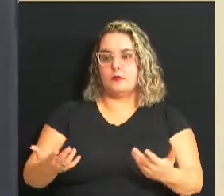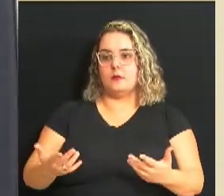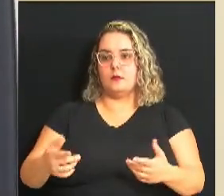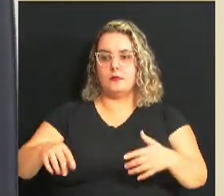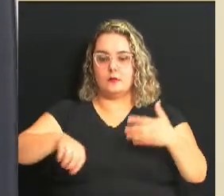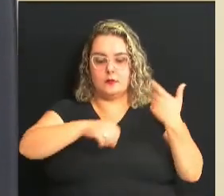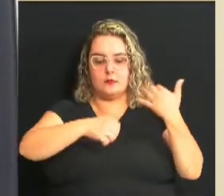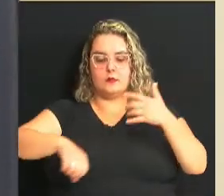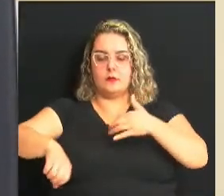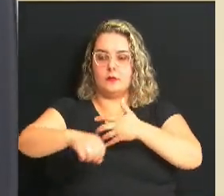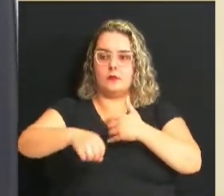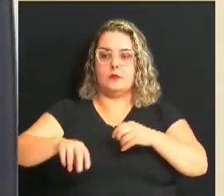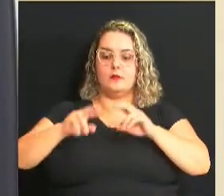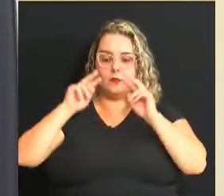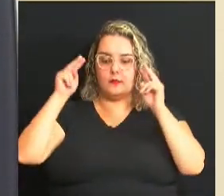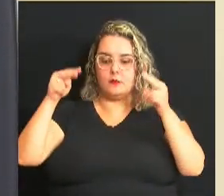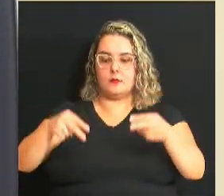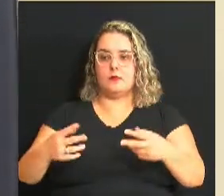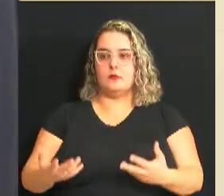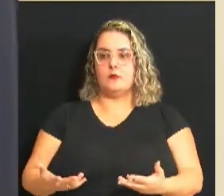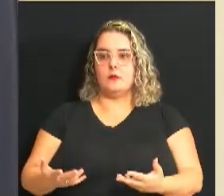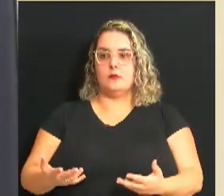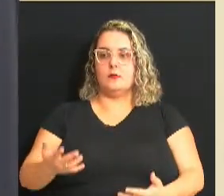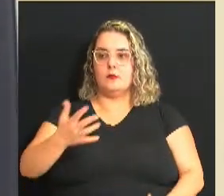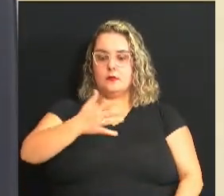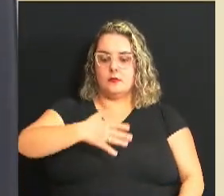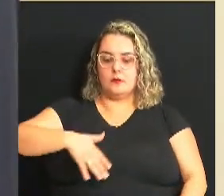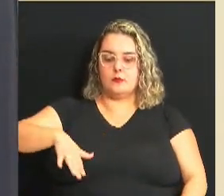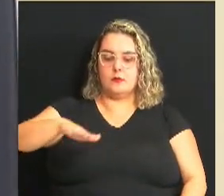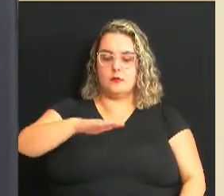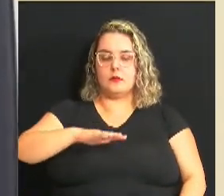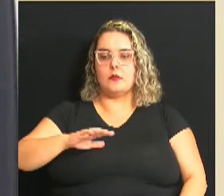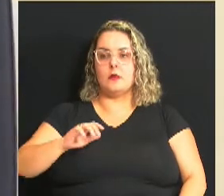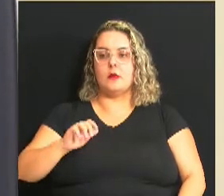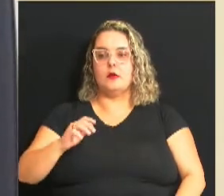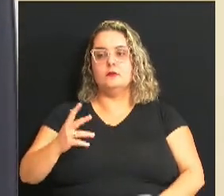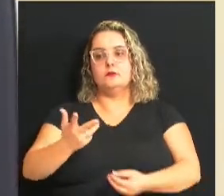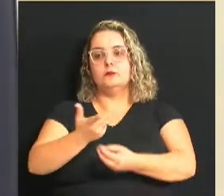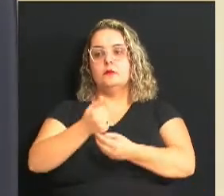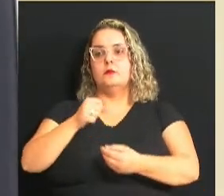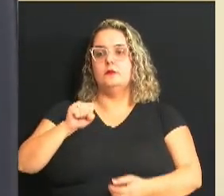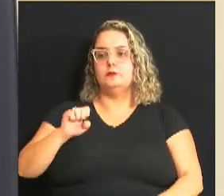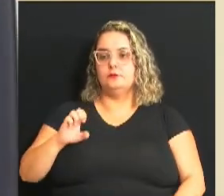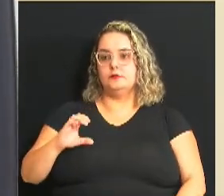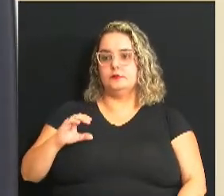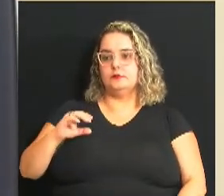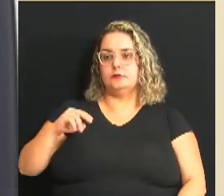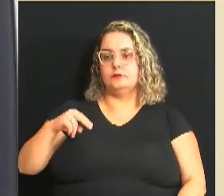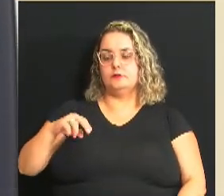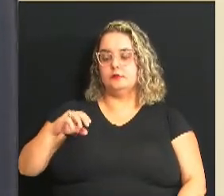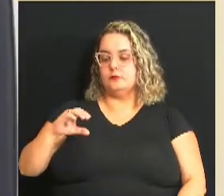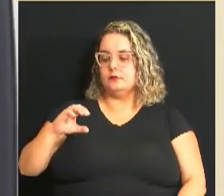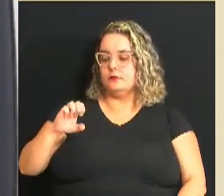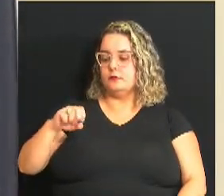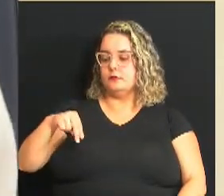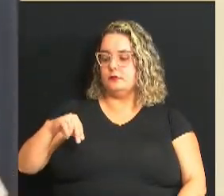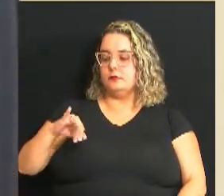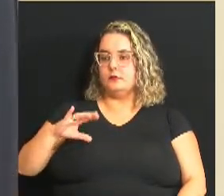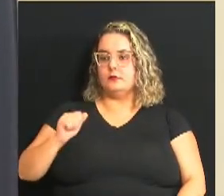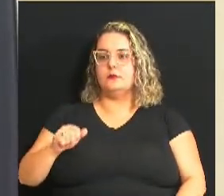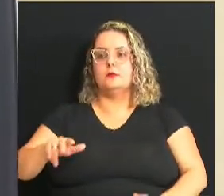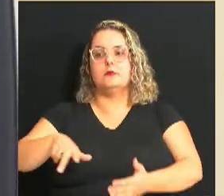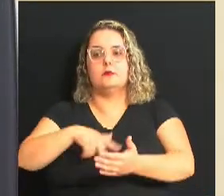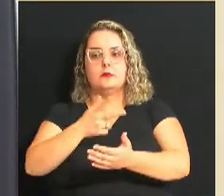um olhar sobre esse espaço, a área de artes cênicas tem um olhar sobre esse espaço, a dança tem um olhar sobre esse espaço,